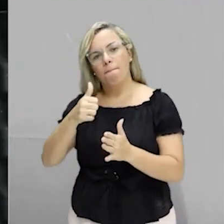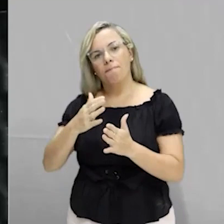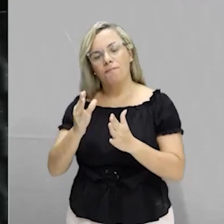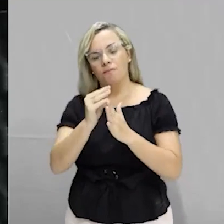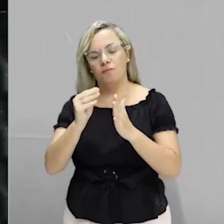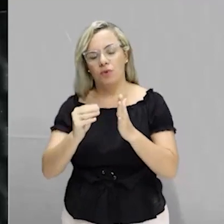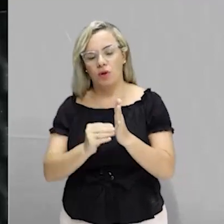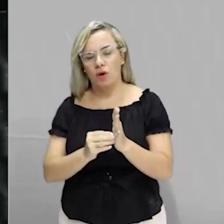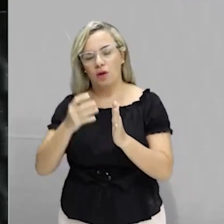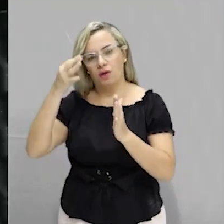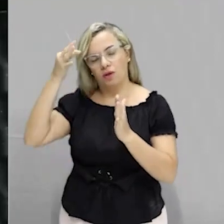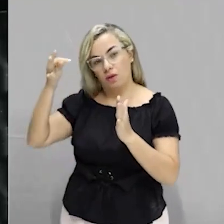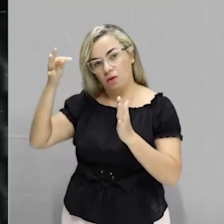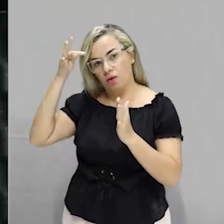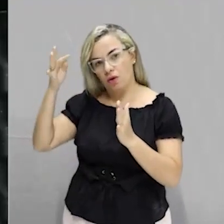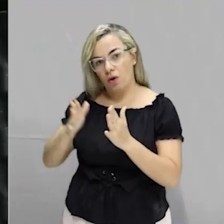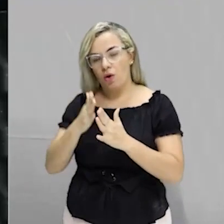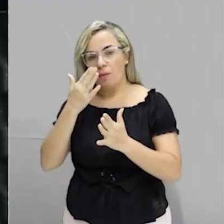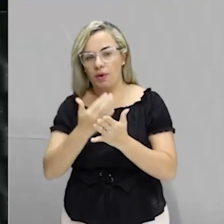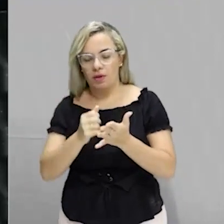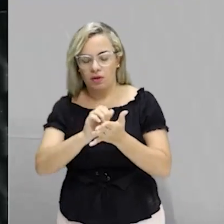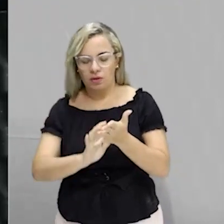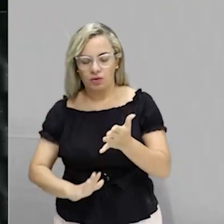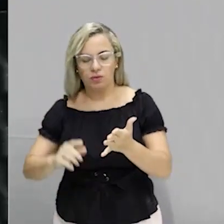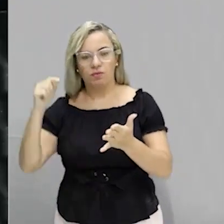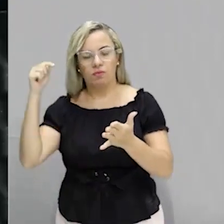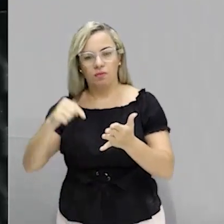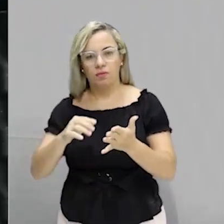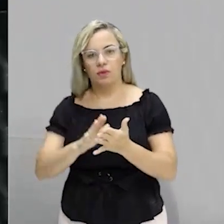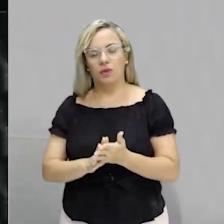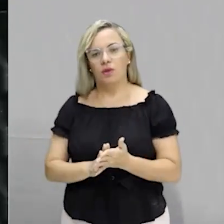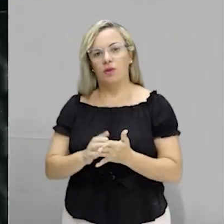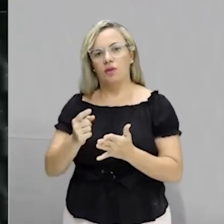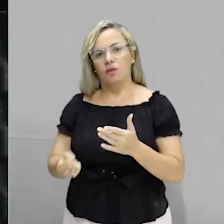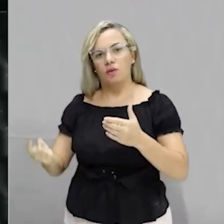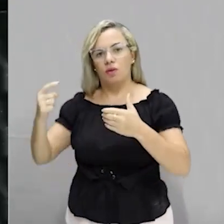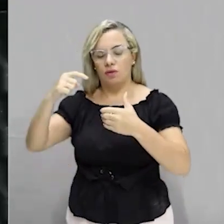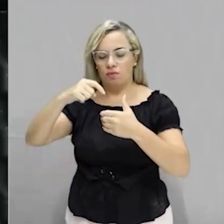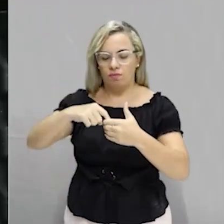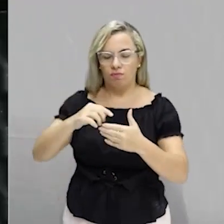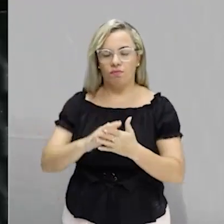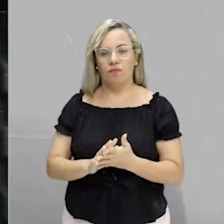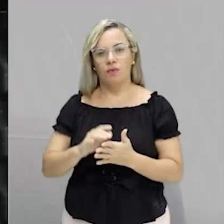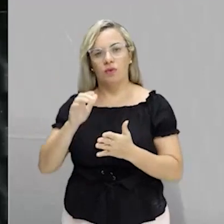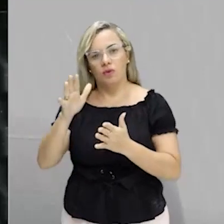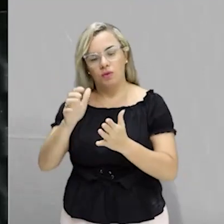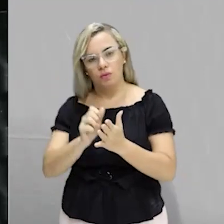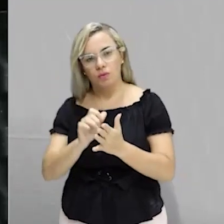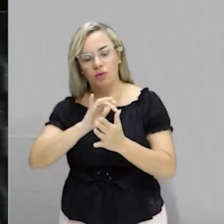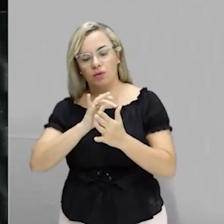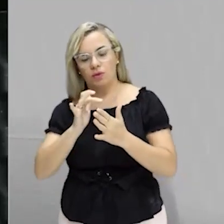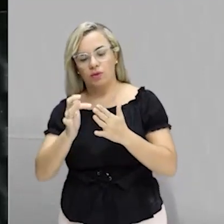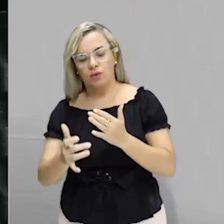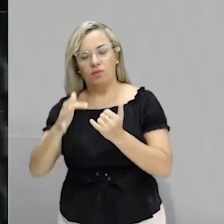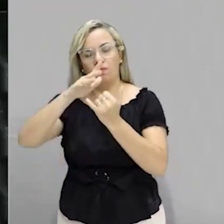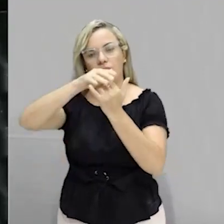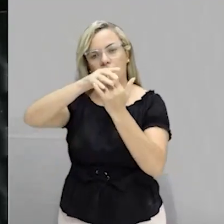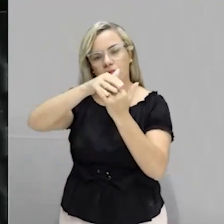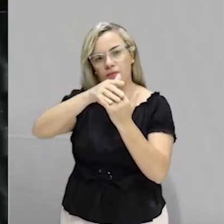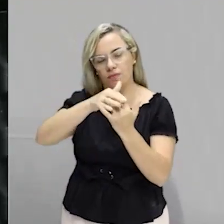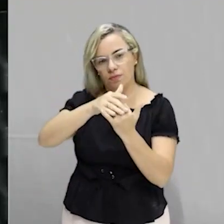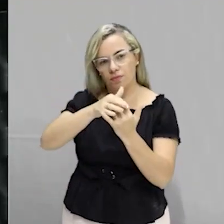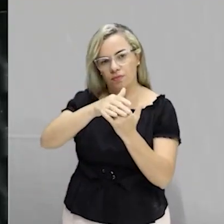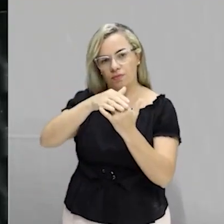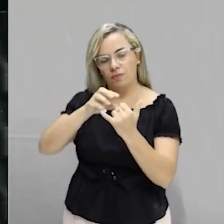a teoria desse assunto razão e proporção, vai lá nos nossos canais oficiais do YouTube ou no nosso